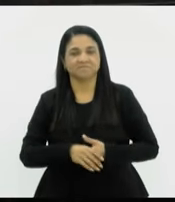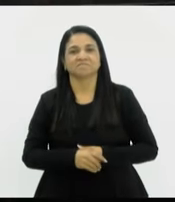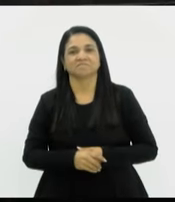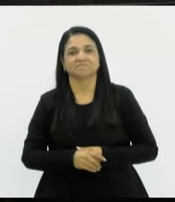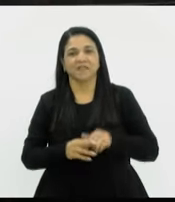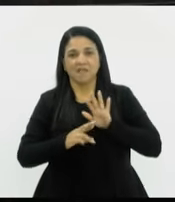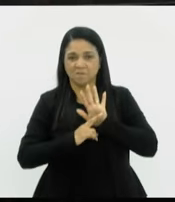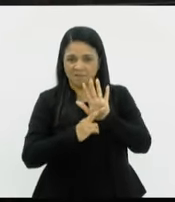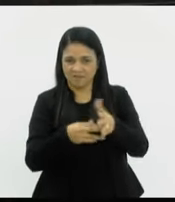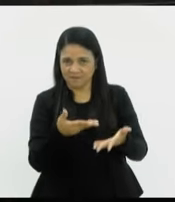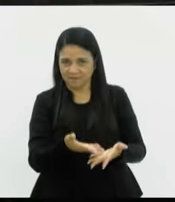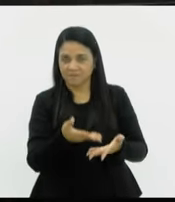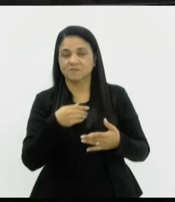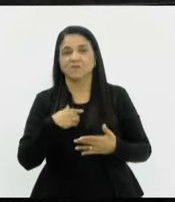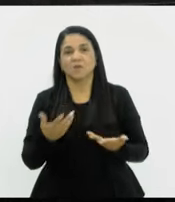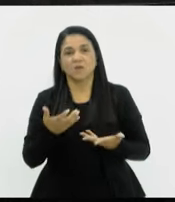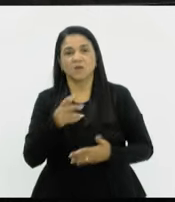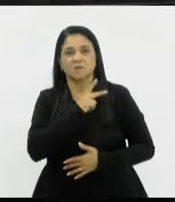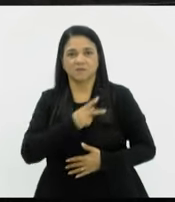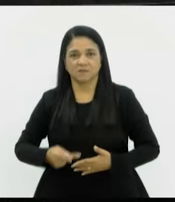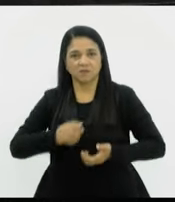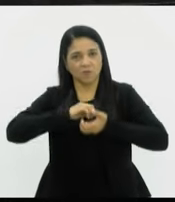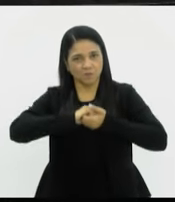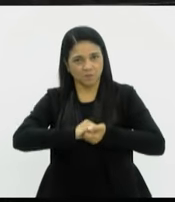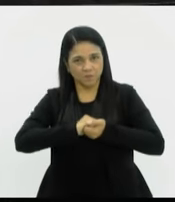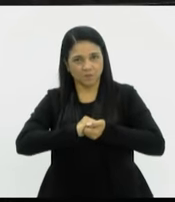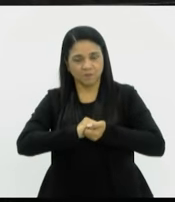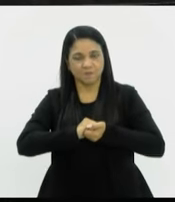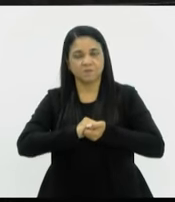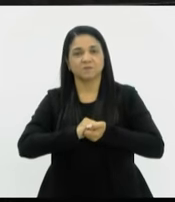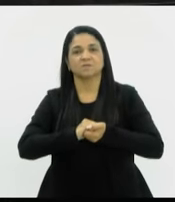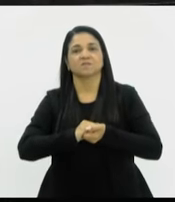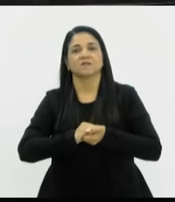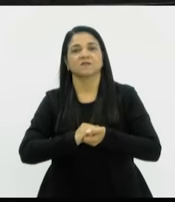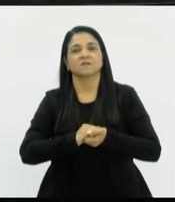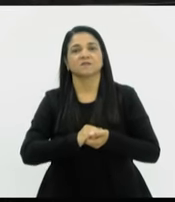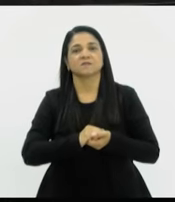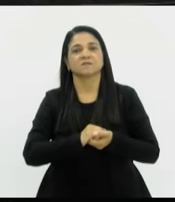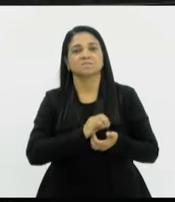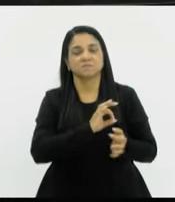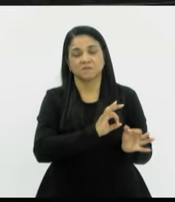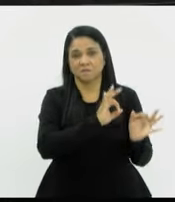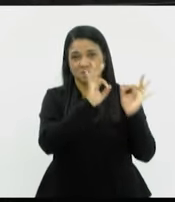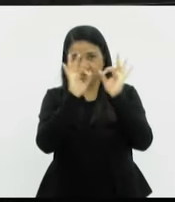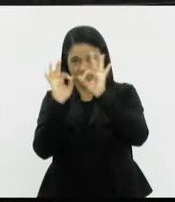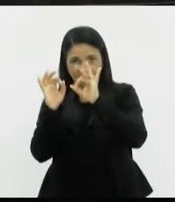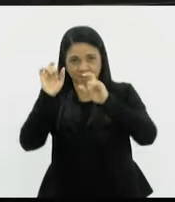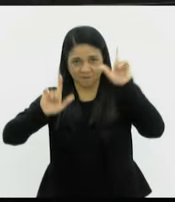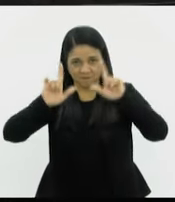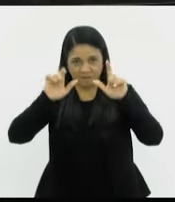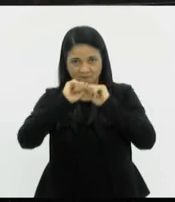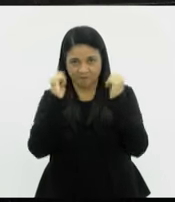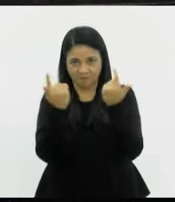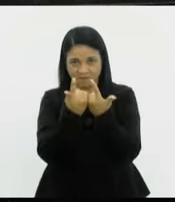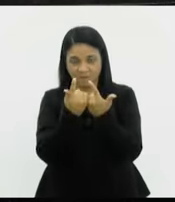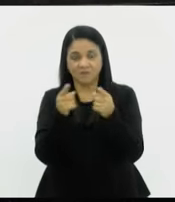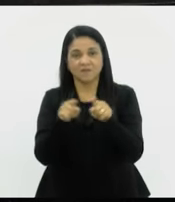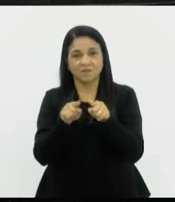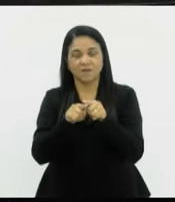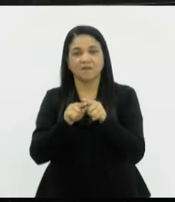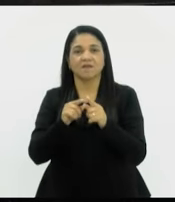queria também cumprimentar as senhoras e senhores telespectadores da TV Alerja e a